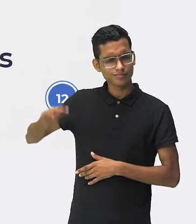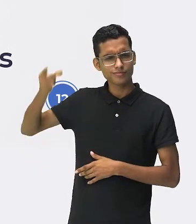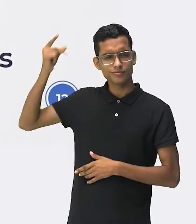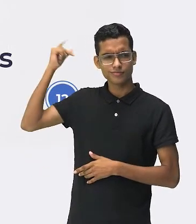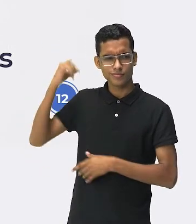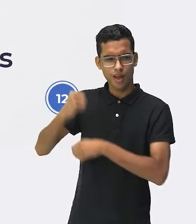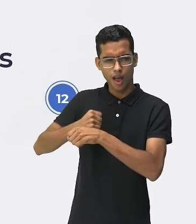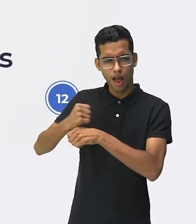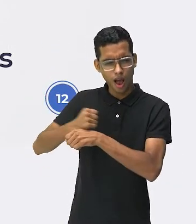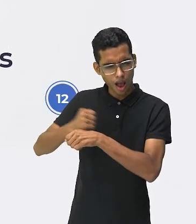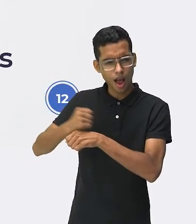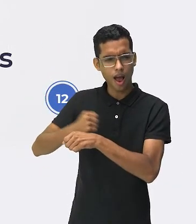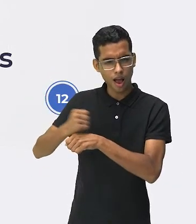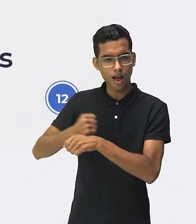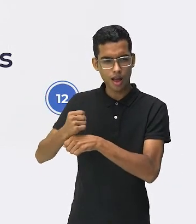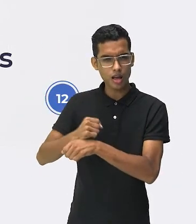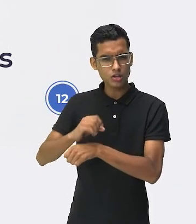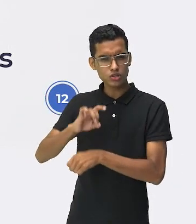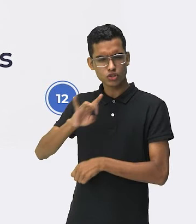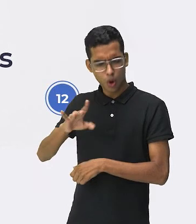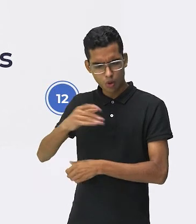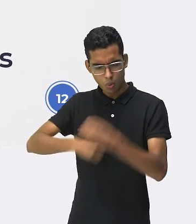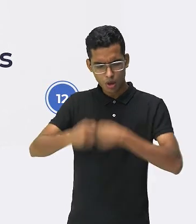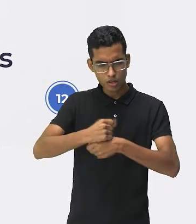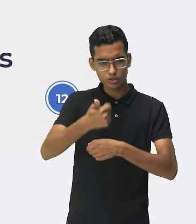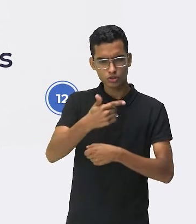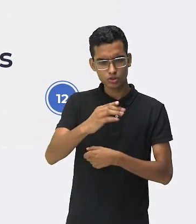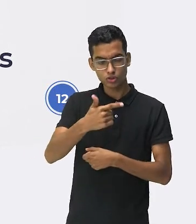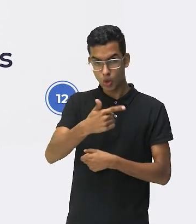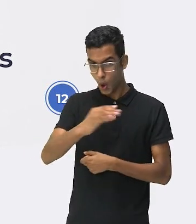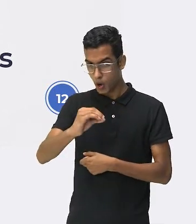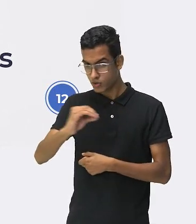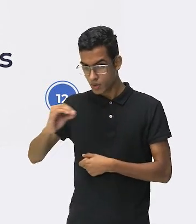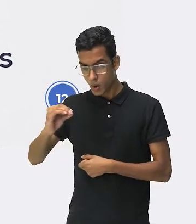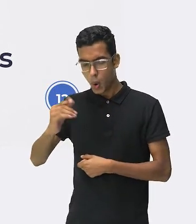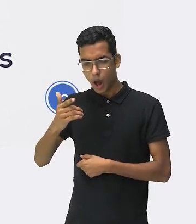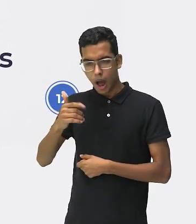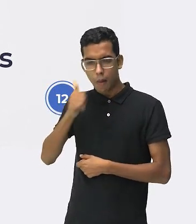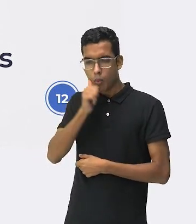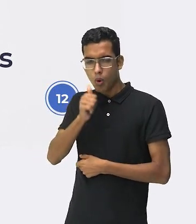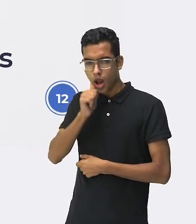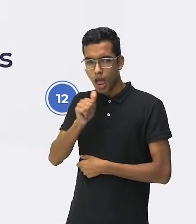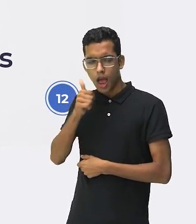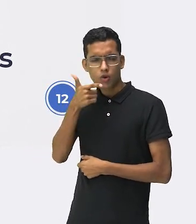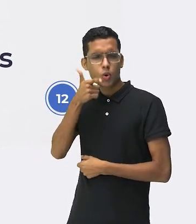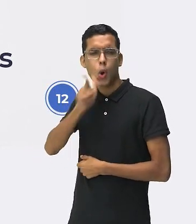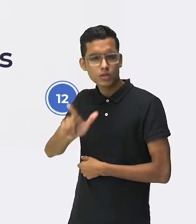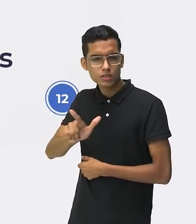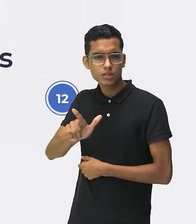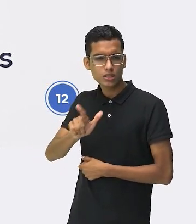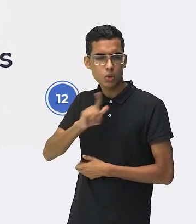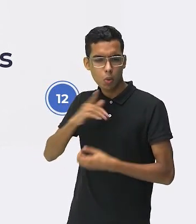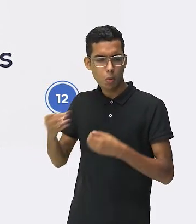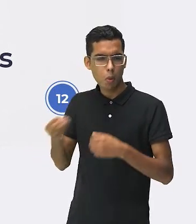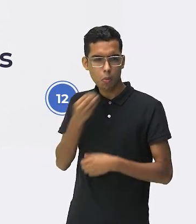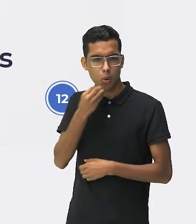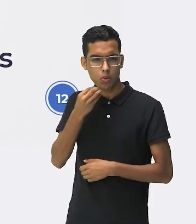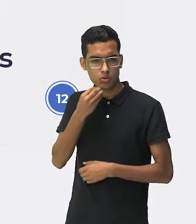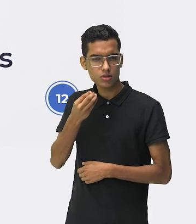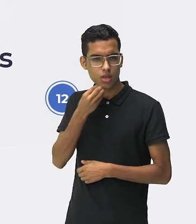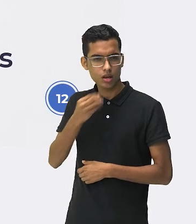mulheres conseguiram atingir a marca de 40%, para vocês verem aí a questão discriminatória, né? Mas vamos à nossa